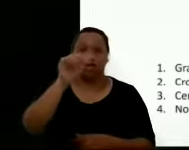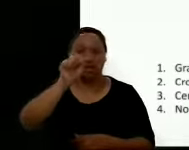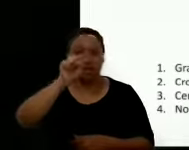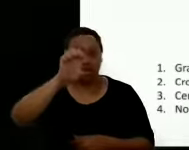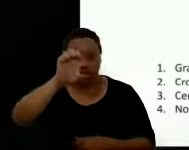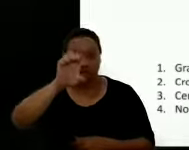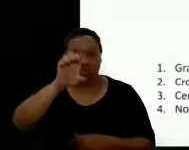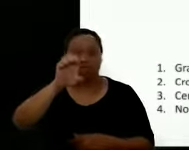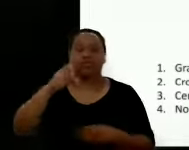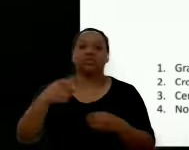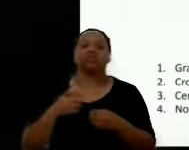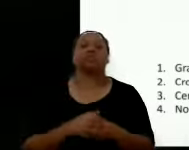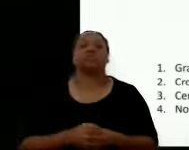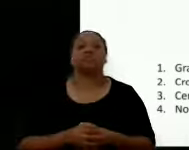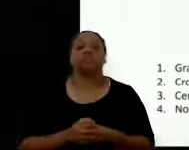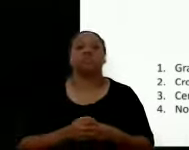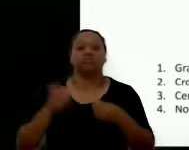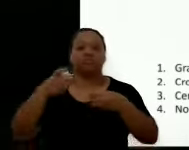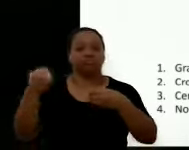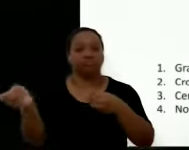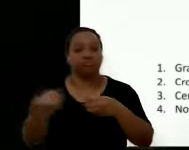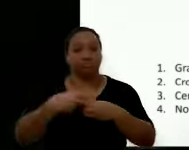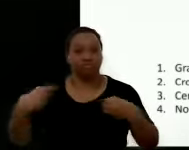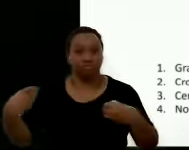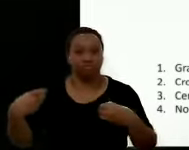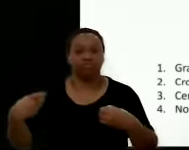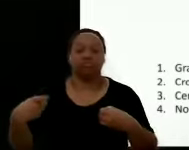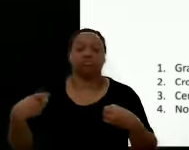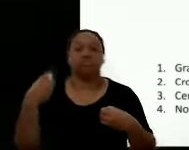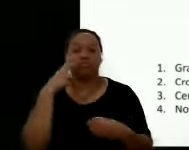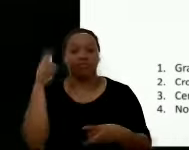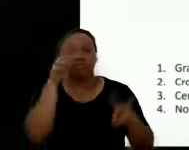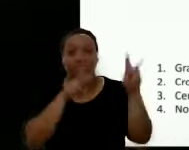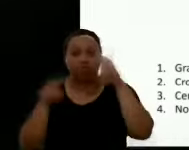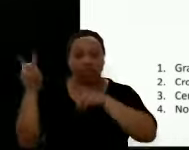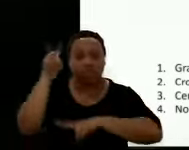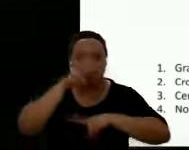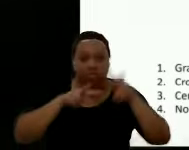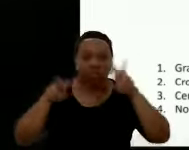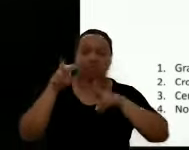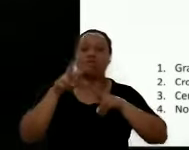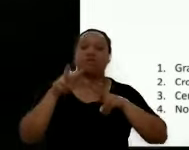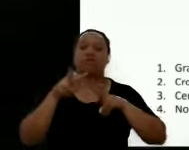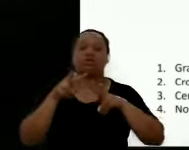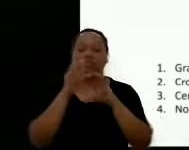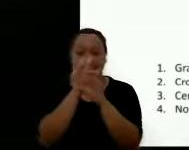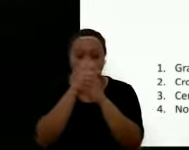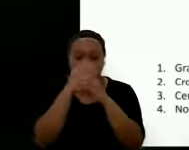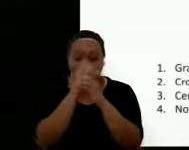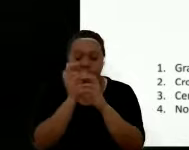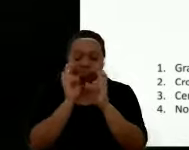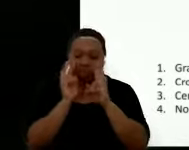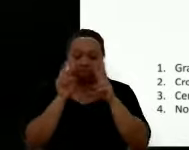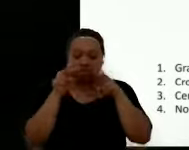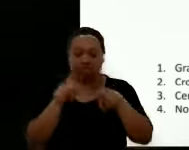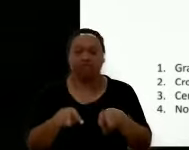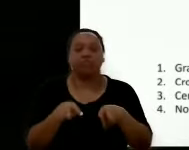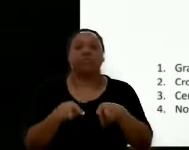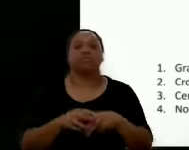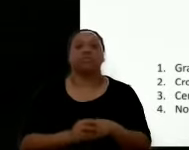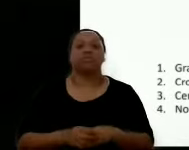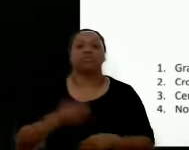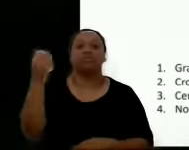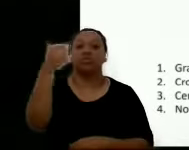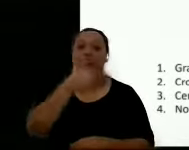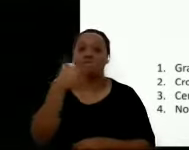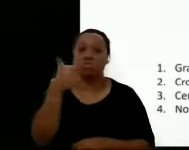Metáfase. 1. Grau máximo de espiralização dos cromossomos visíveis ao